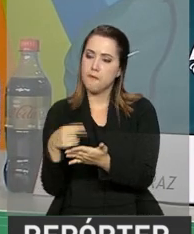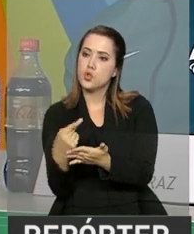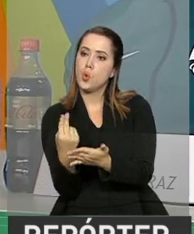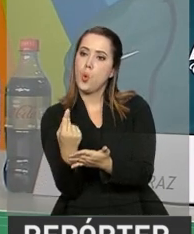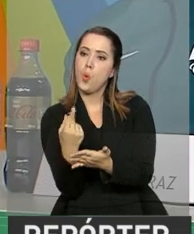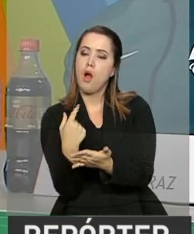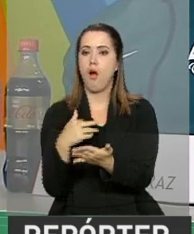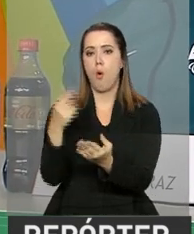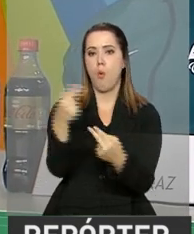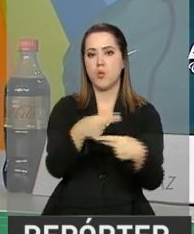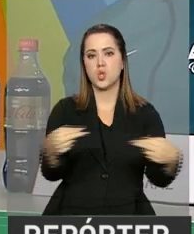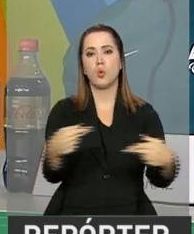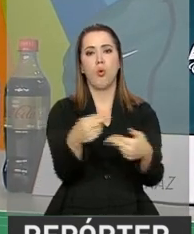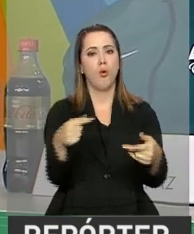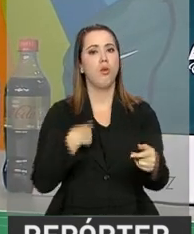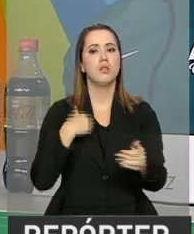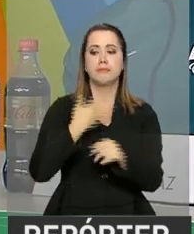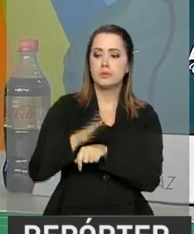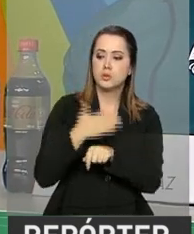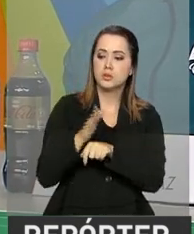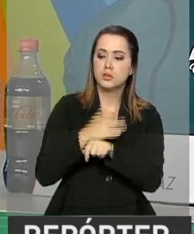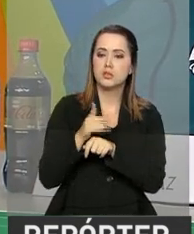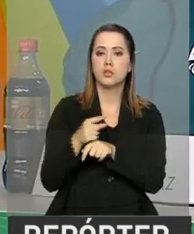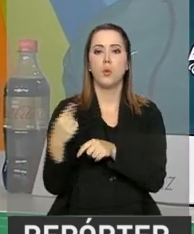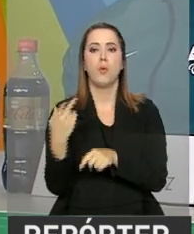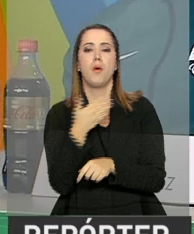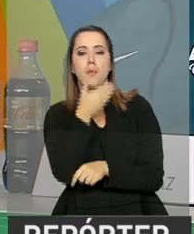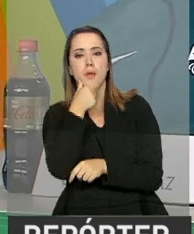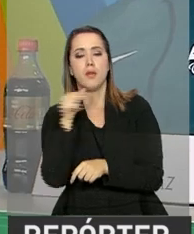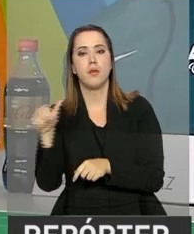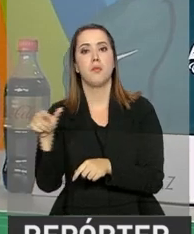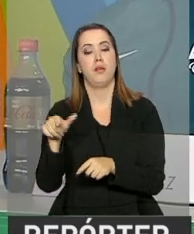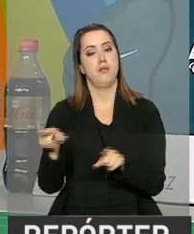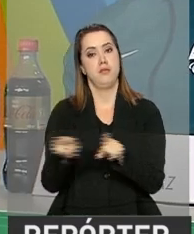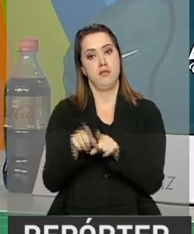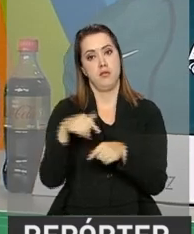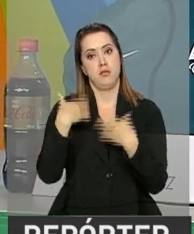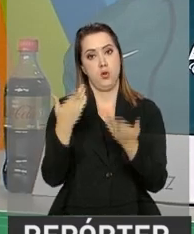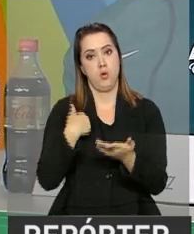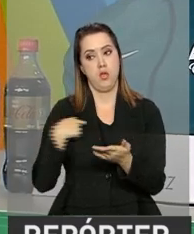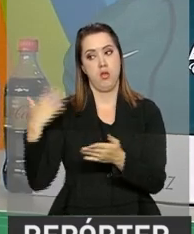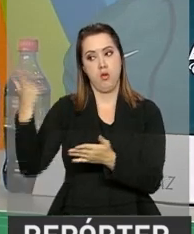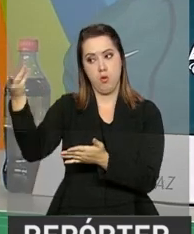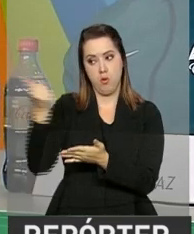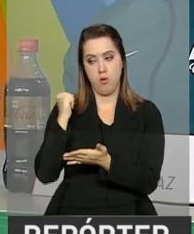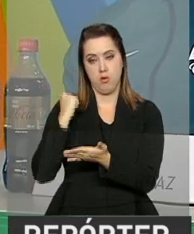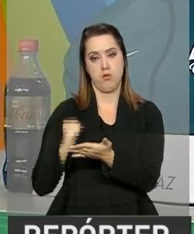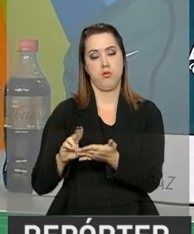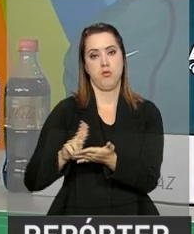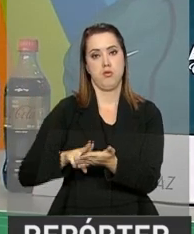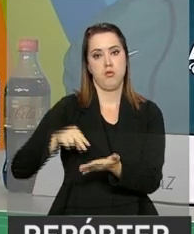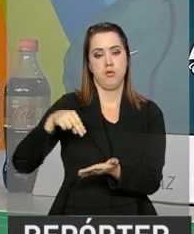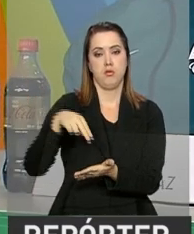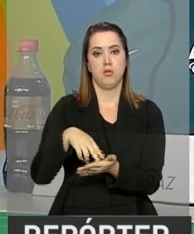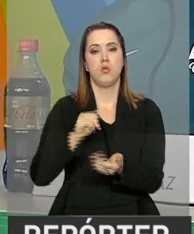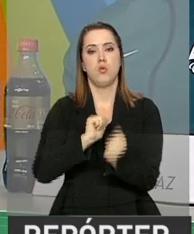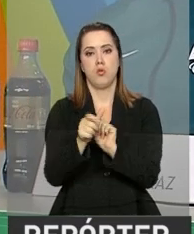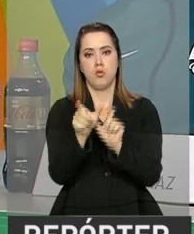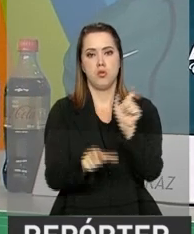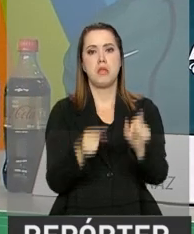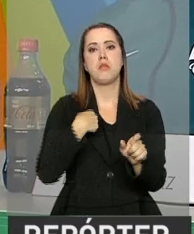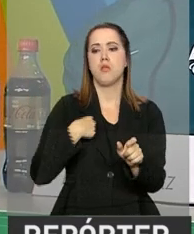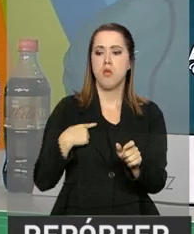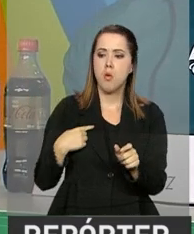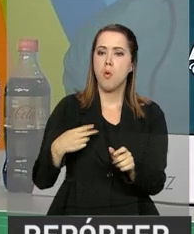porque a gente não tinha condição então o bolso atleta quando eu tive direito a bolsa atleta minhas marcas melhoraram muito